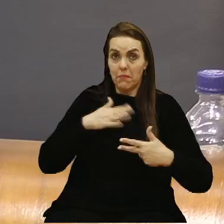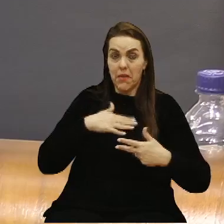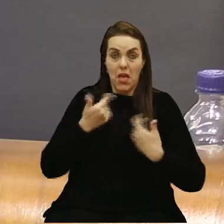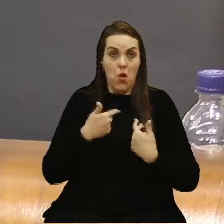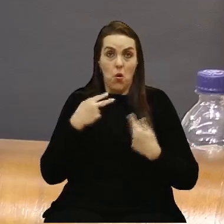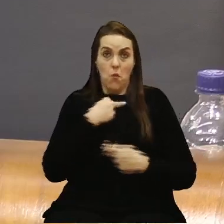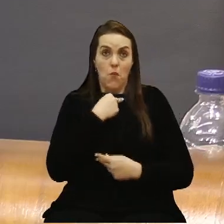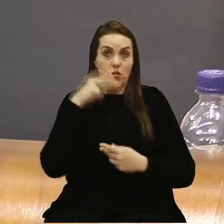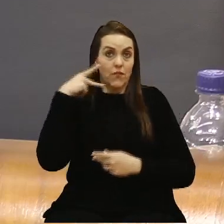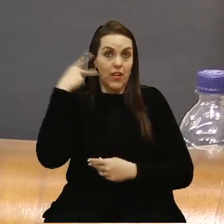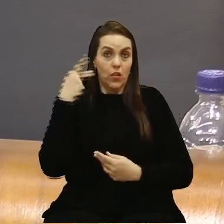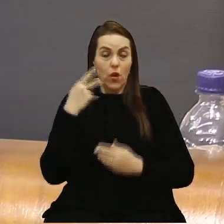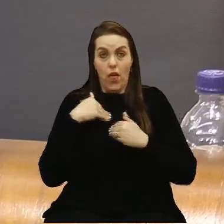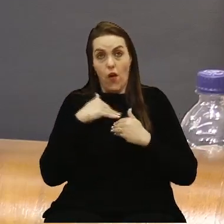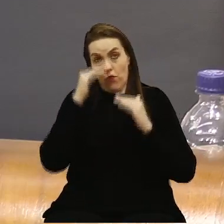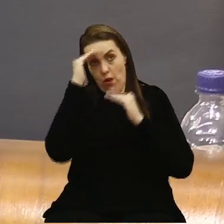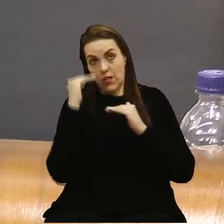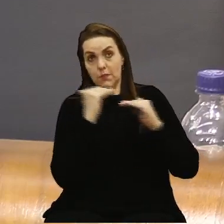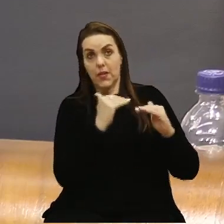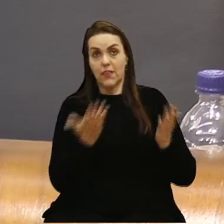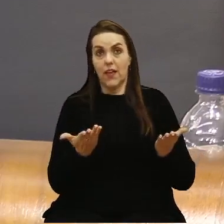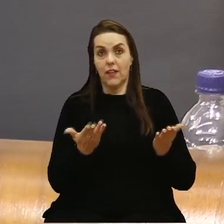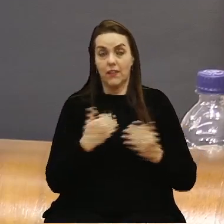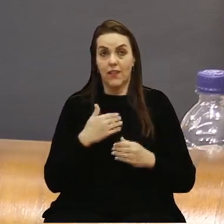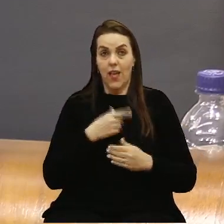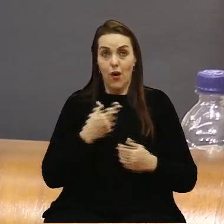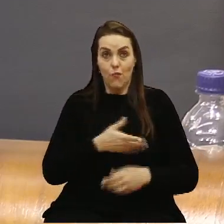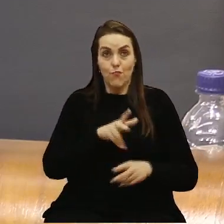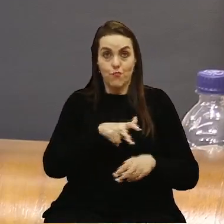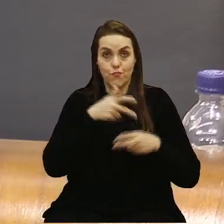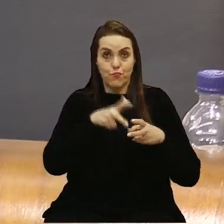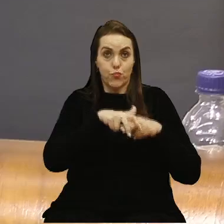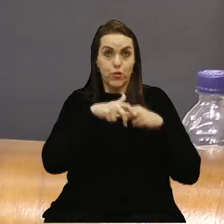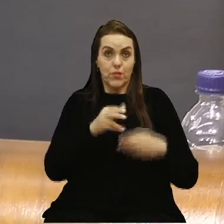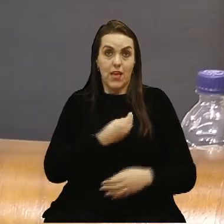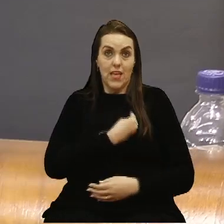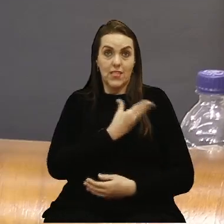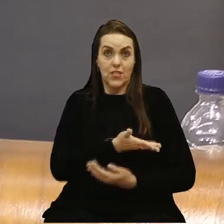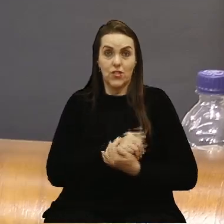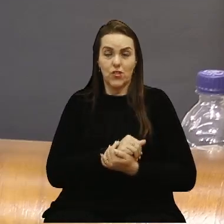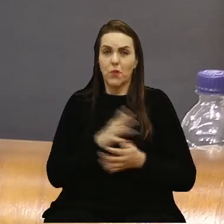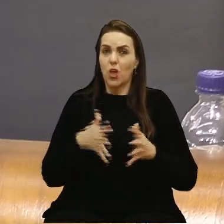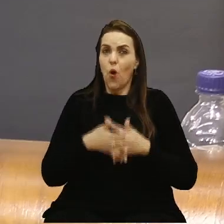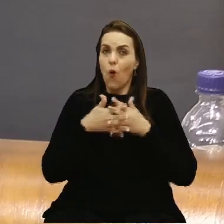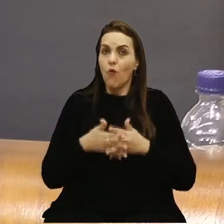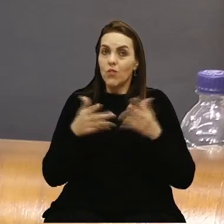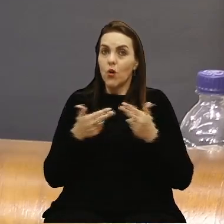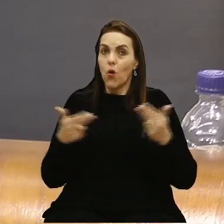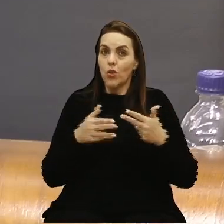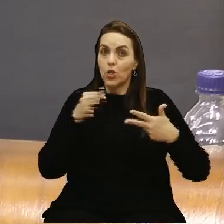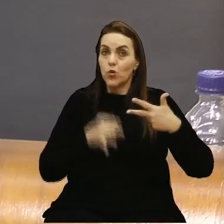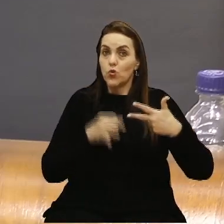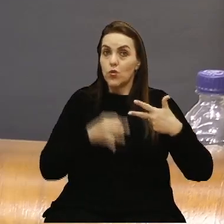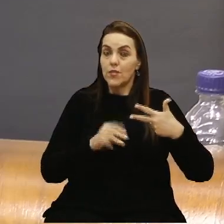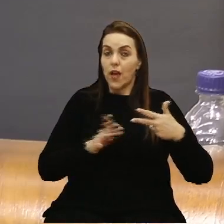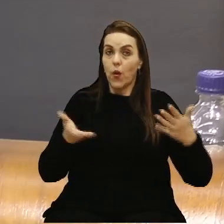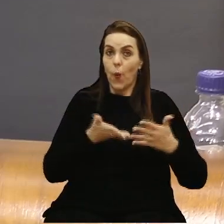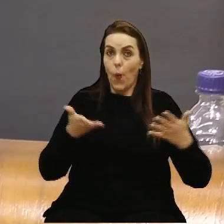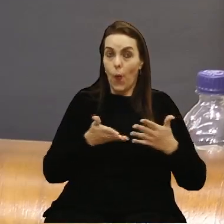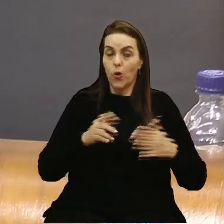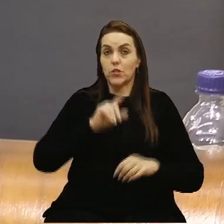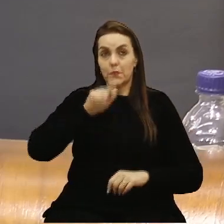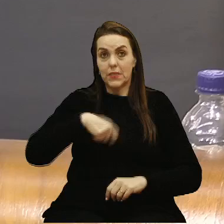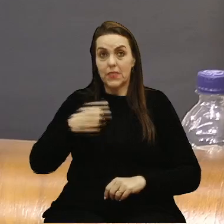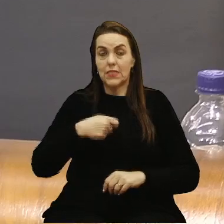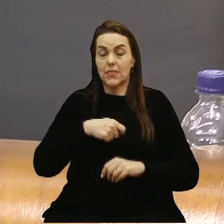vereadora, no mínimo eu vou respeitar e vou escutar, porque é para isso que ele existe. Então, nós não podemos confundir as coisas. Se o judiciário hoje está julgando porque diz que foi um